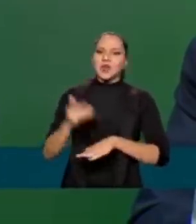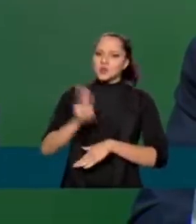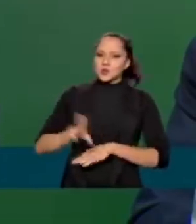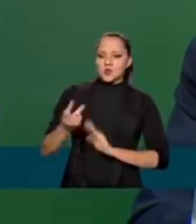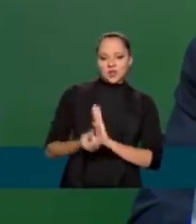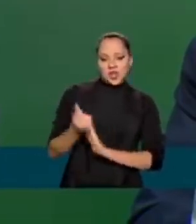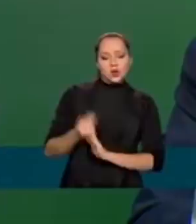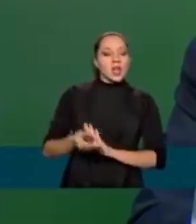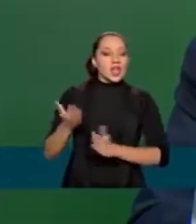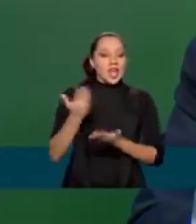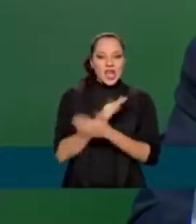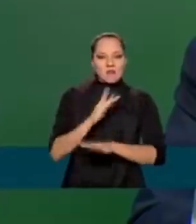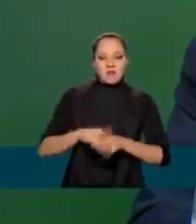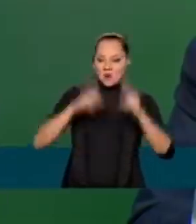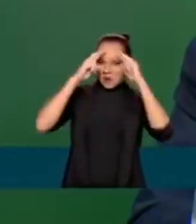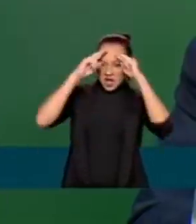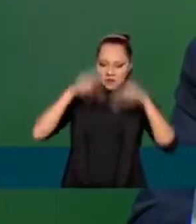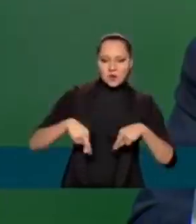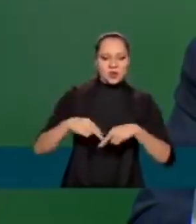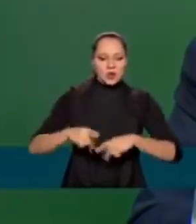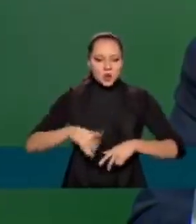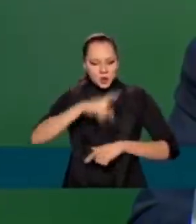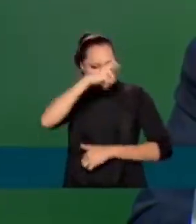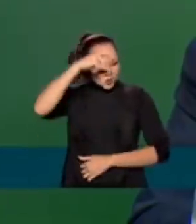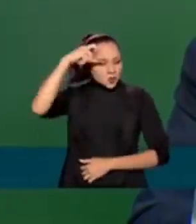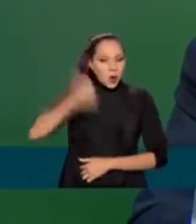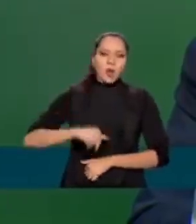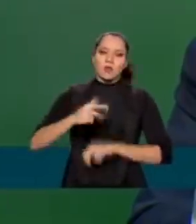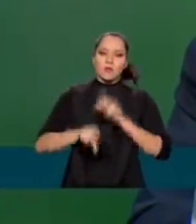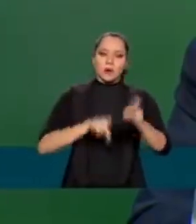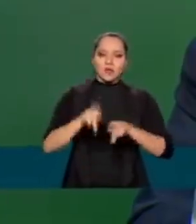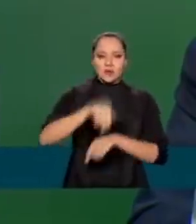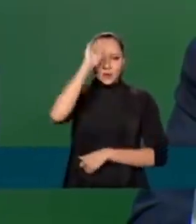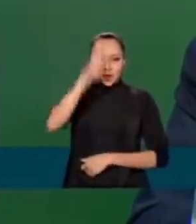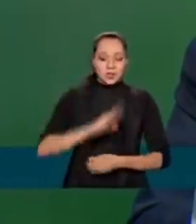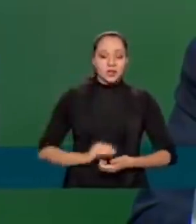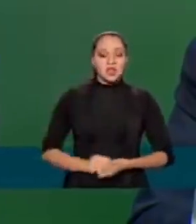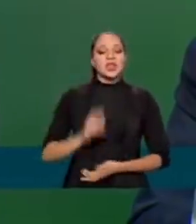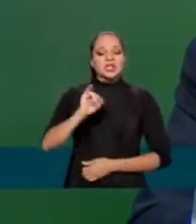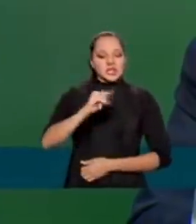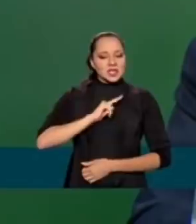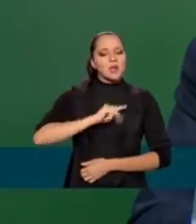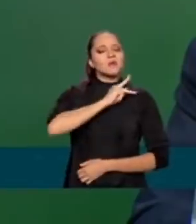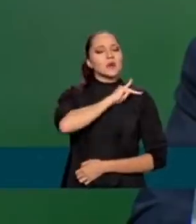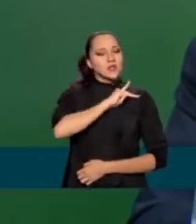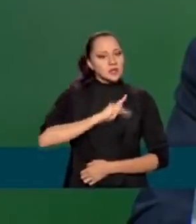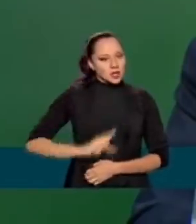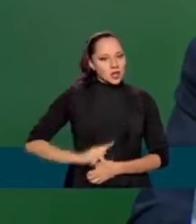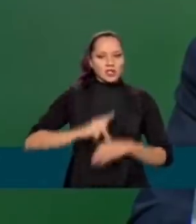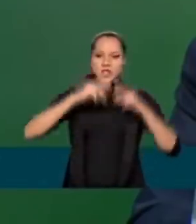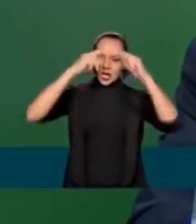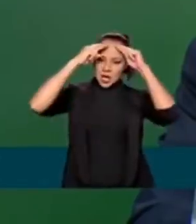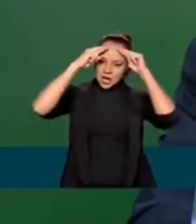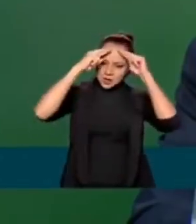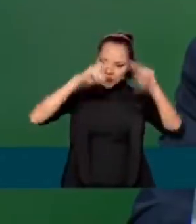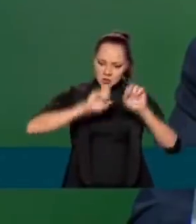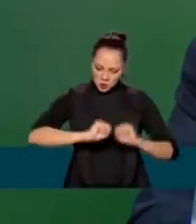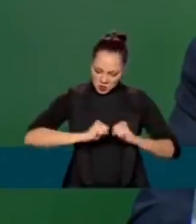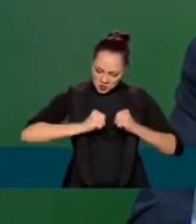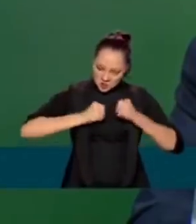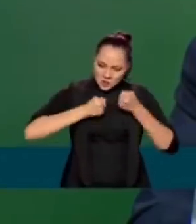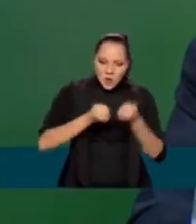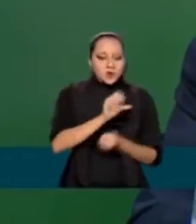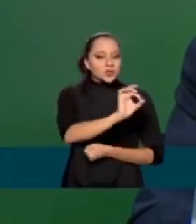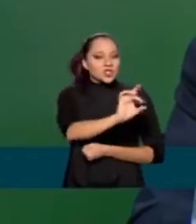e o desrespeito com o suor dos brasileiros. Se tem um presidente que respeita o esforço de